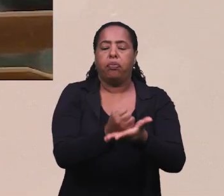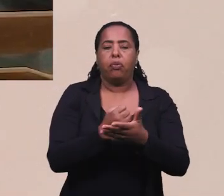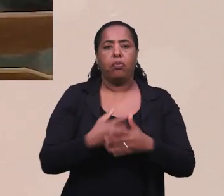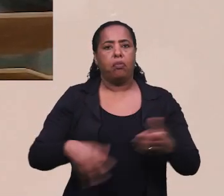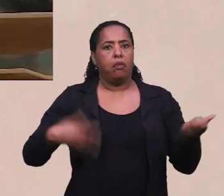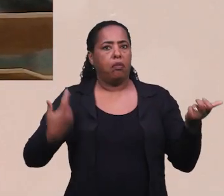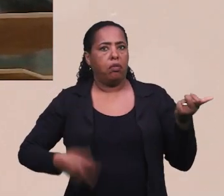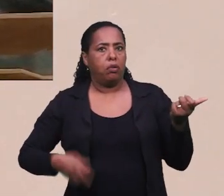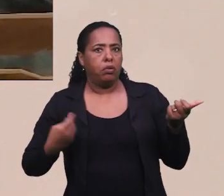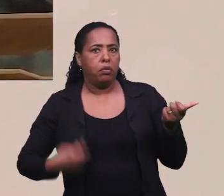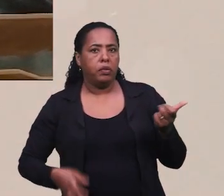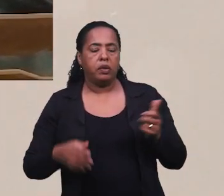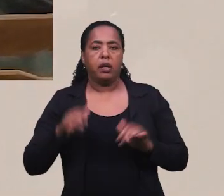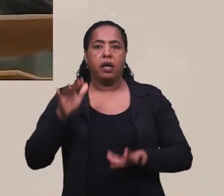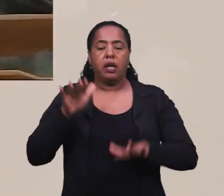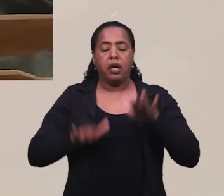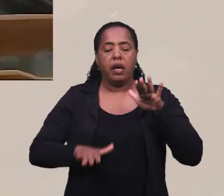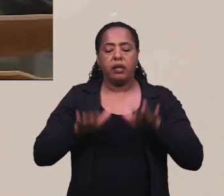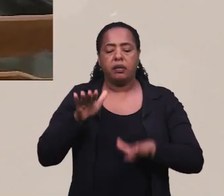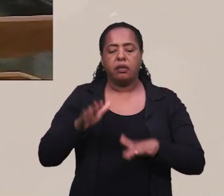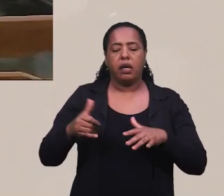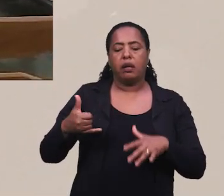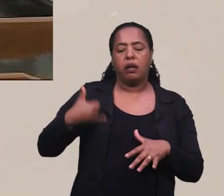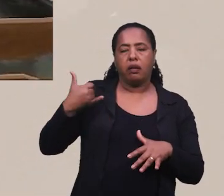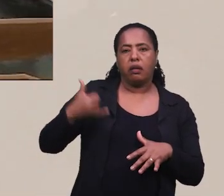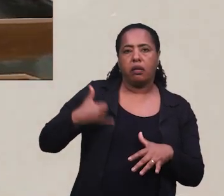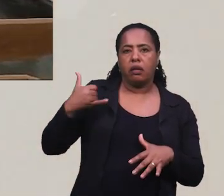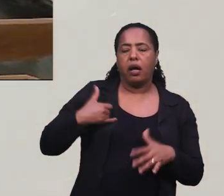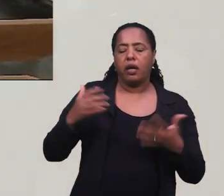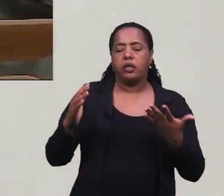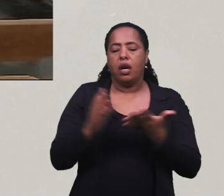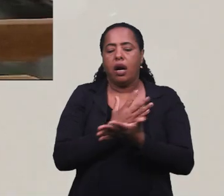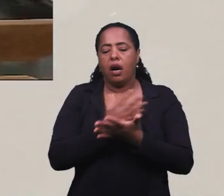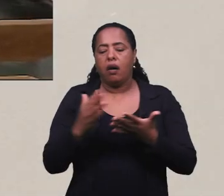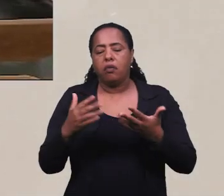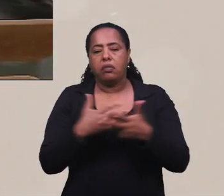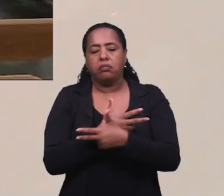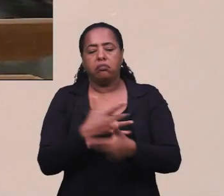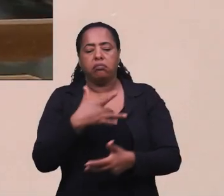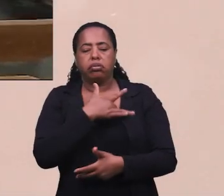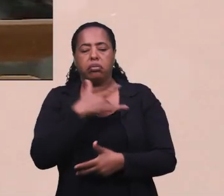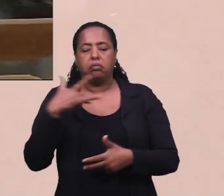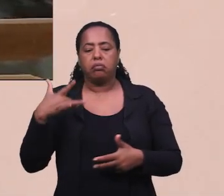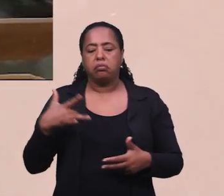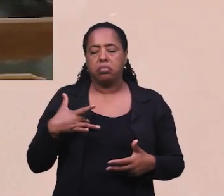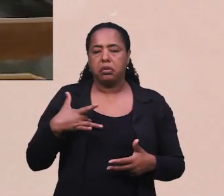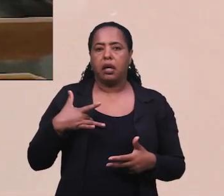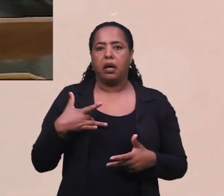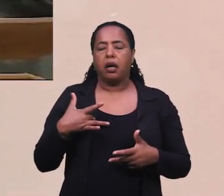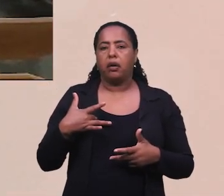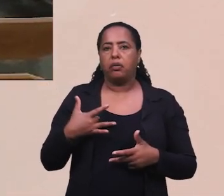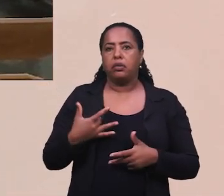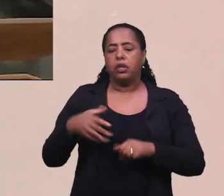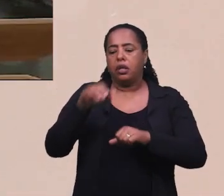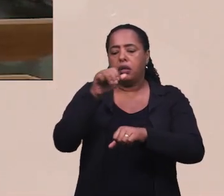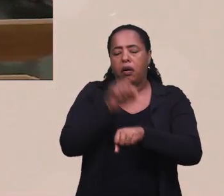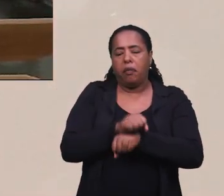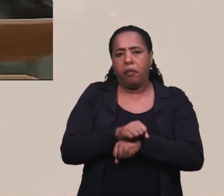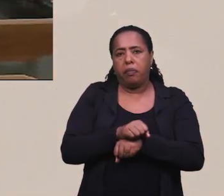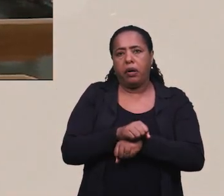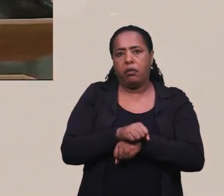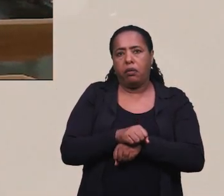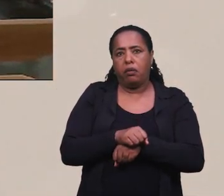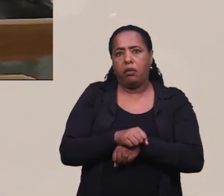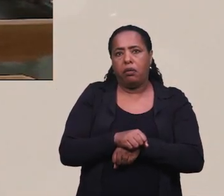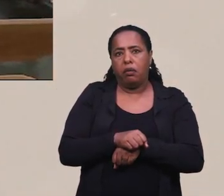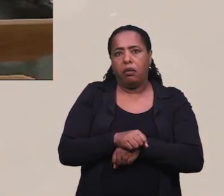número, a quantidade de idosos que temos na igreja, suas reais necessidades, quais recursos serão melhor